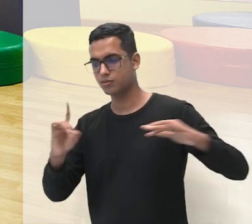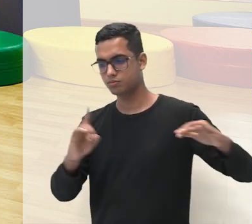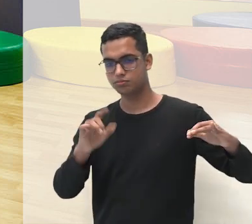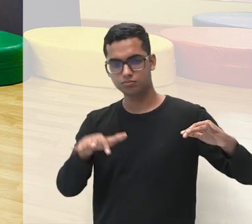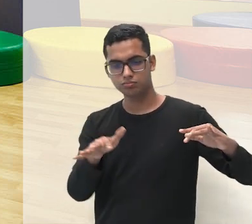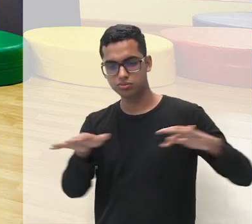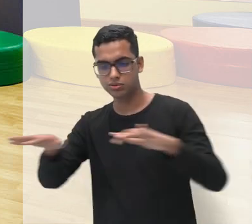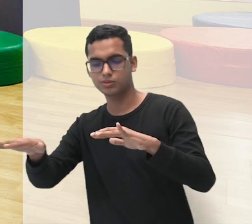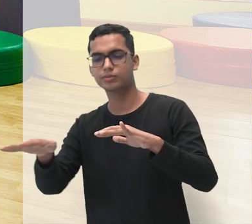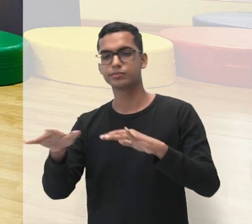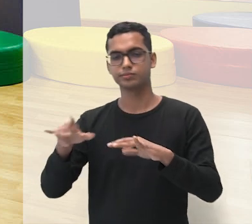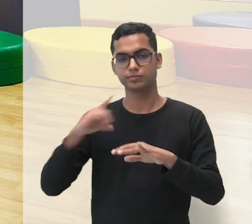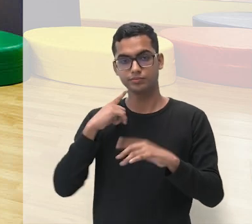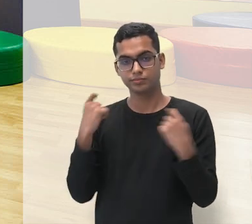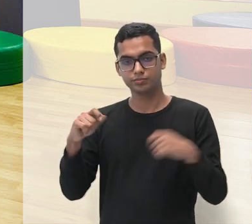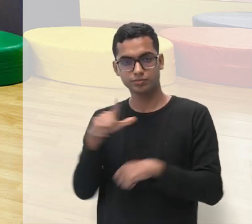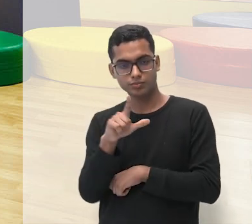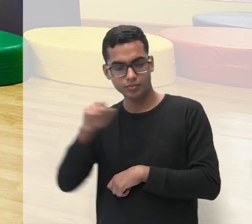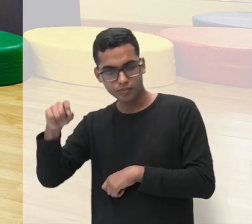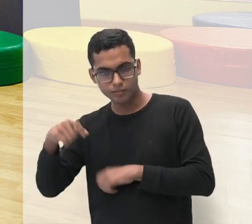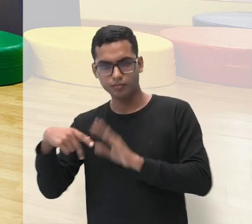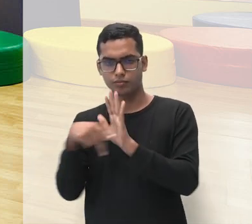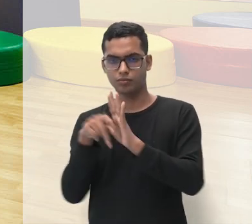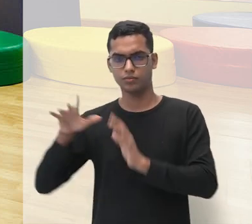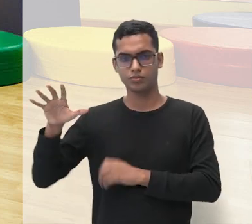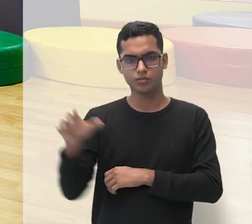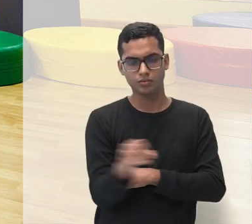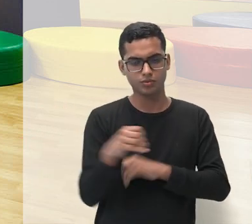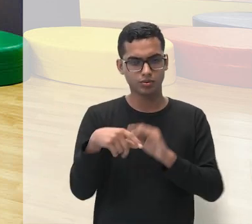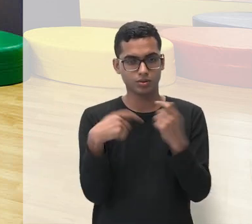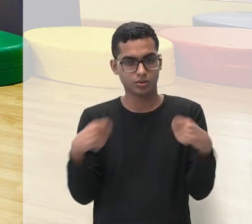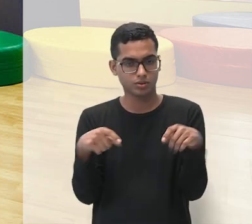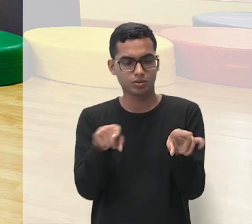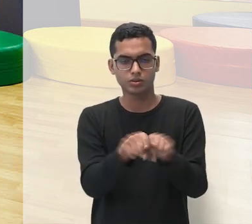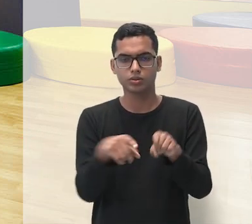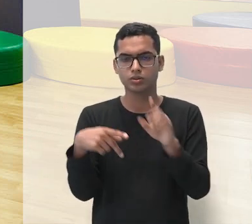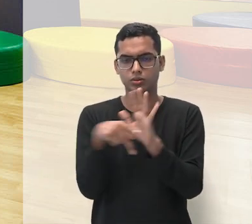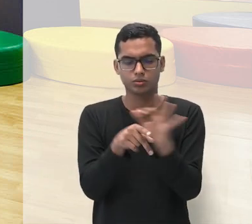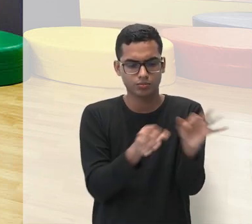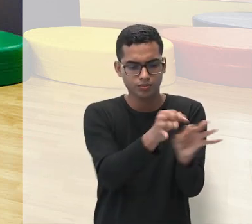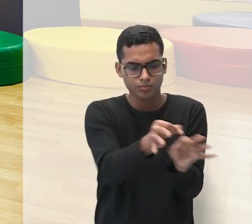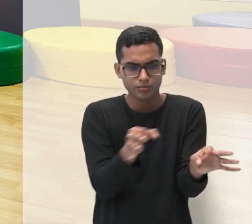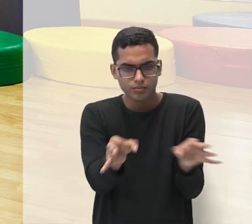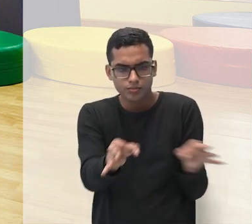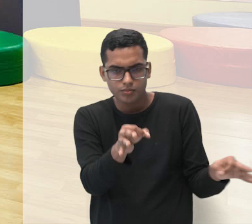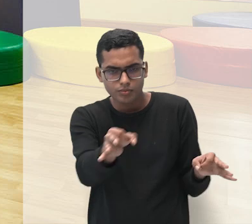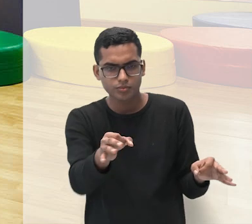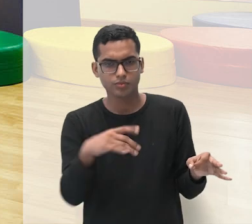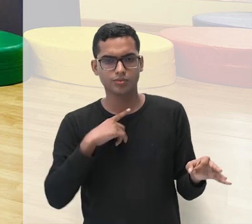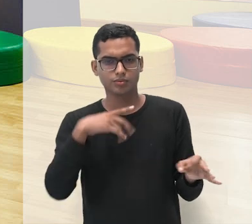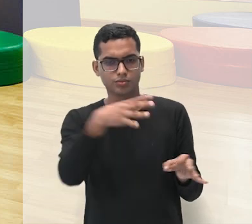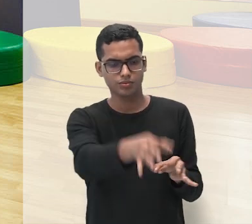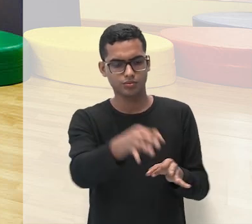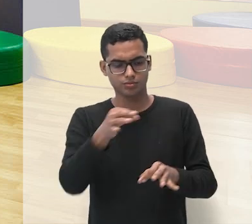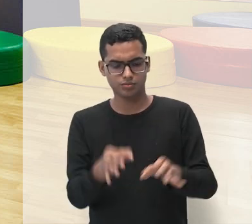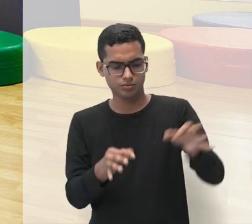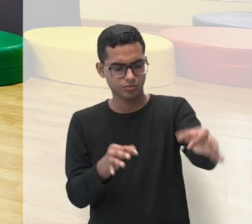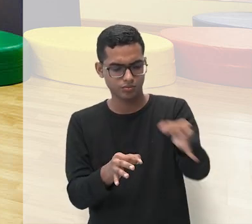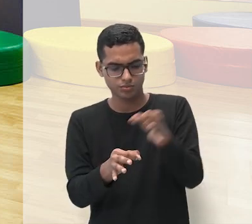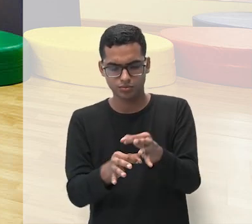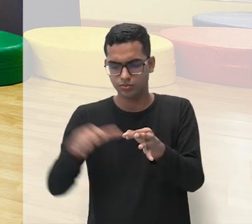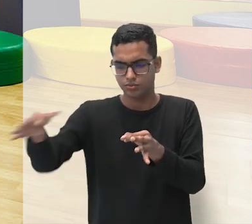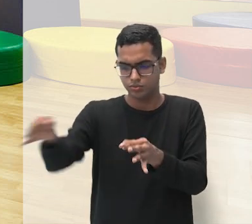função. Além de fugir das bolas, eles têm que pegar essas pinchas que foram espalhadas e colocar um em